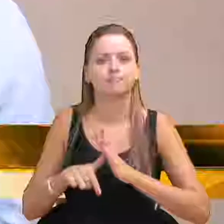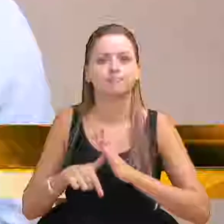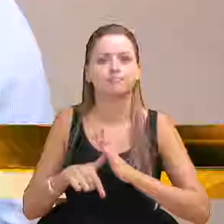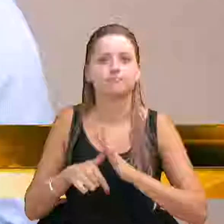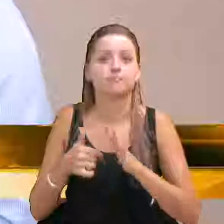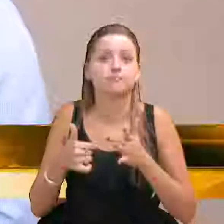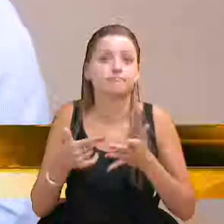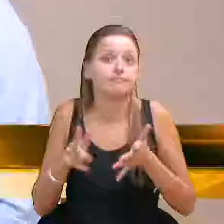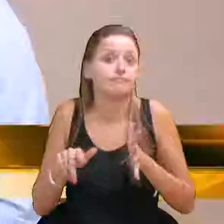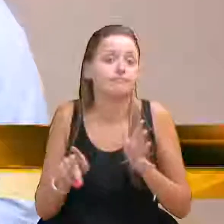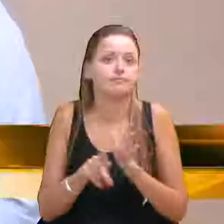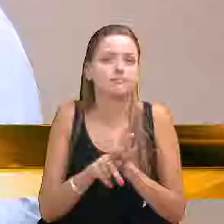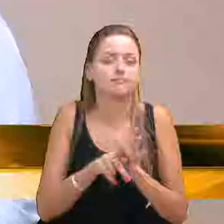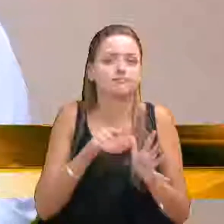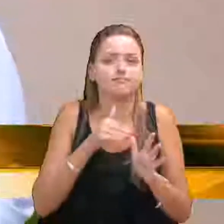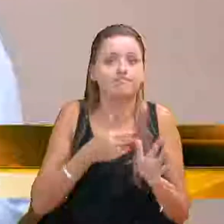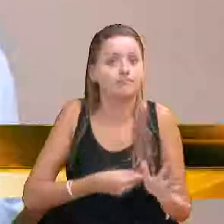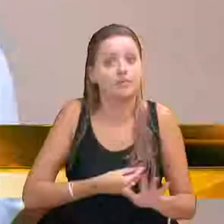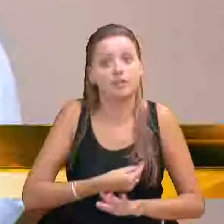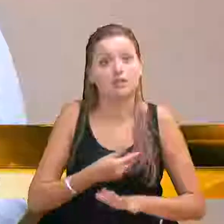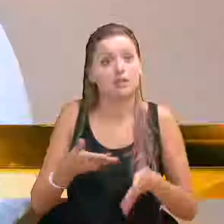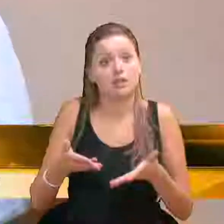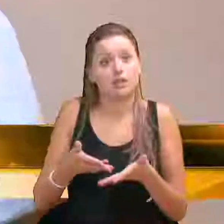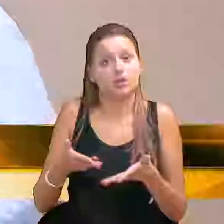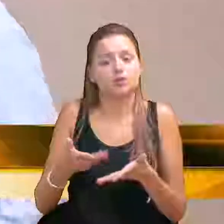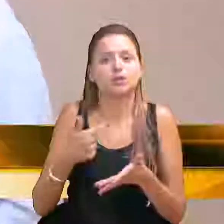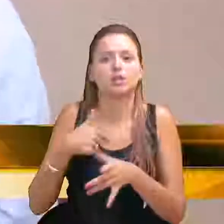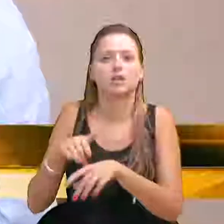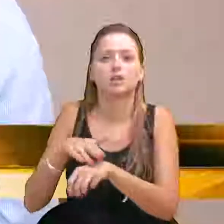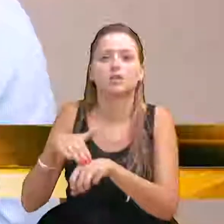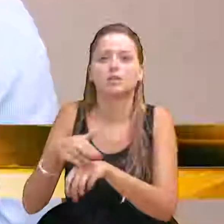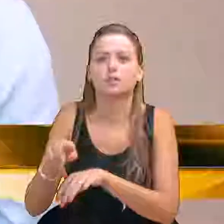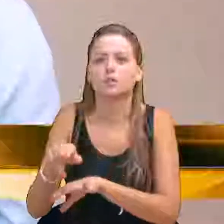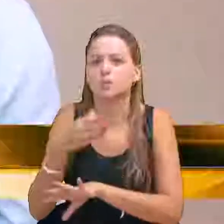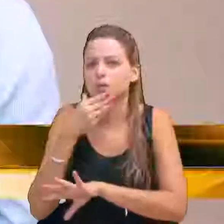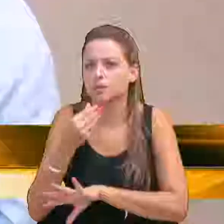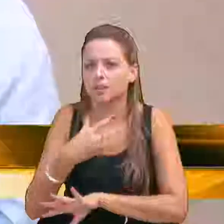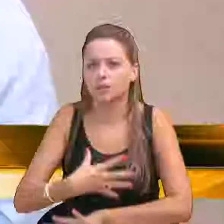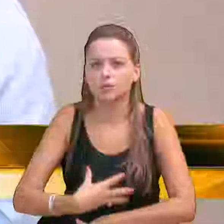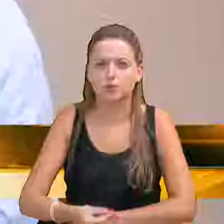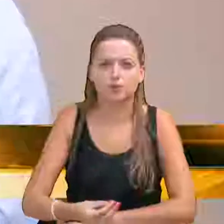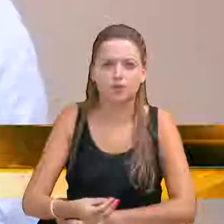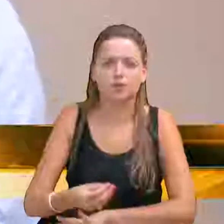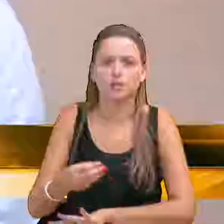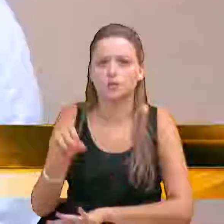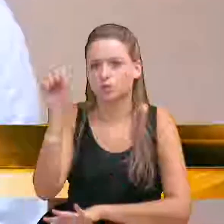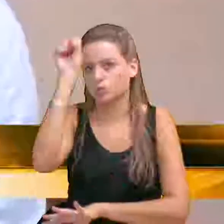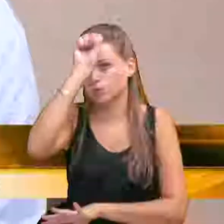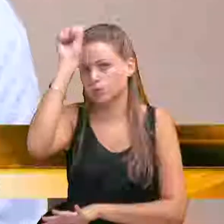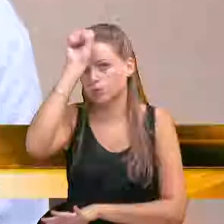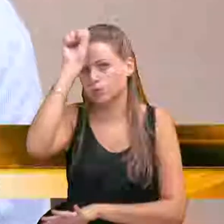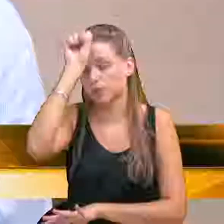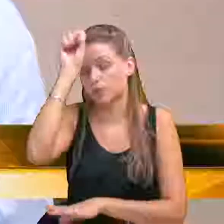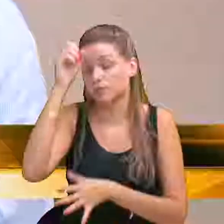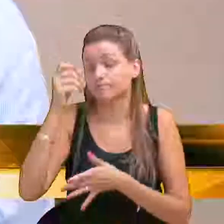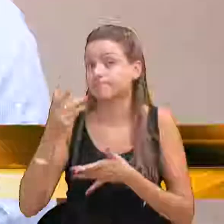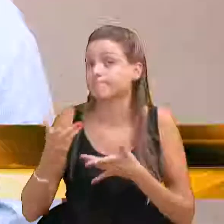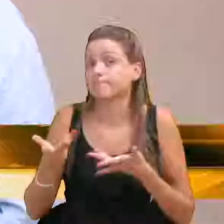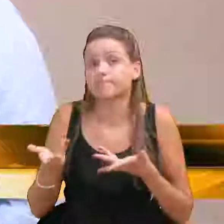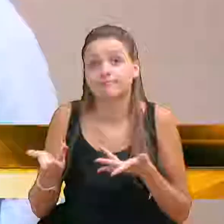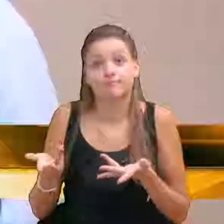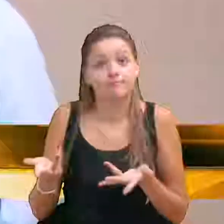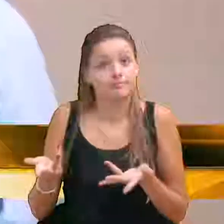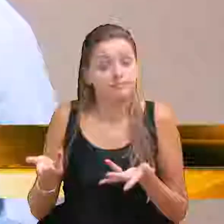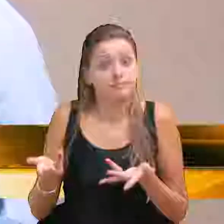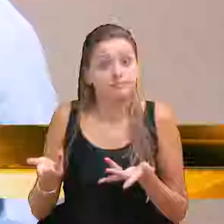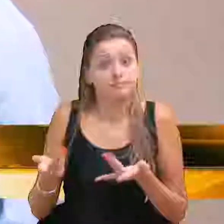vida da gente, né? Que é normal, conversando hoje de manhã com os irmãos, com os filhos, com os sobrinhos, né? Mas